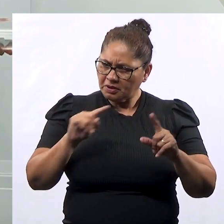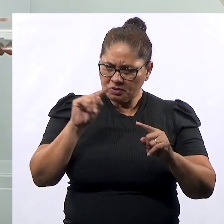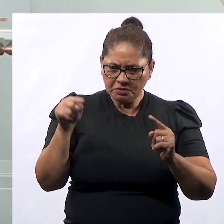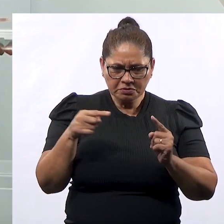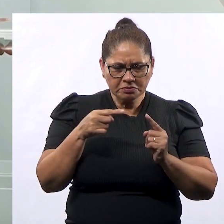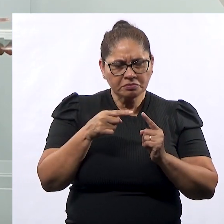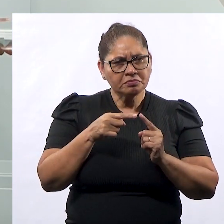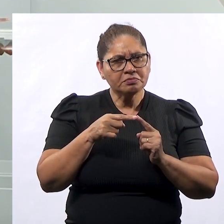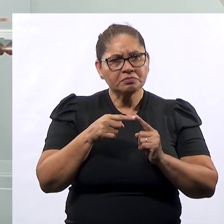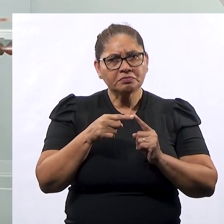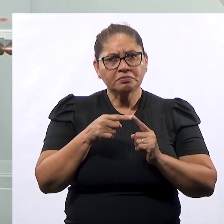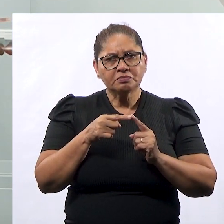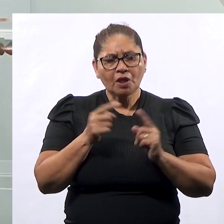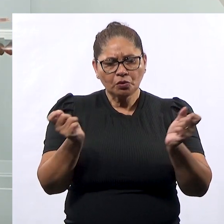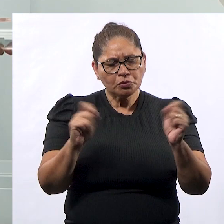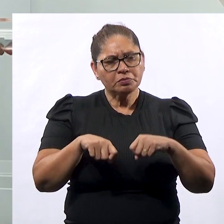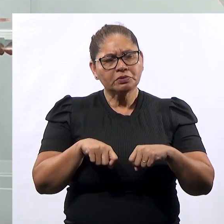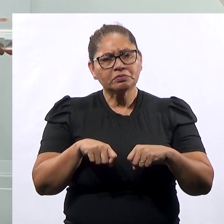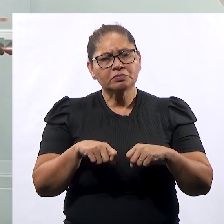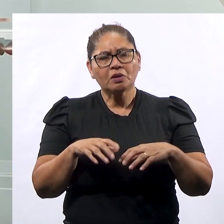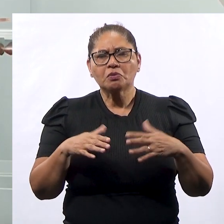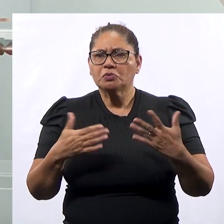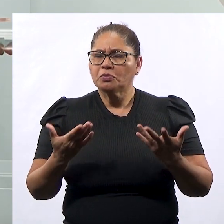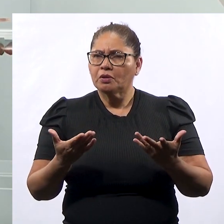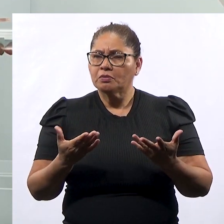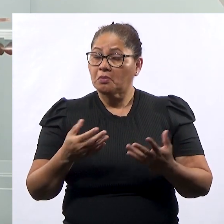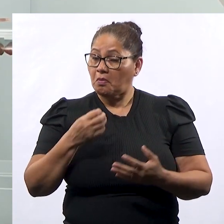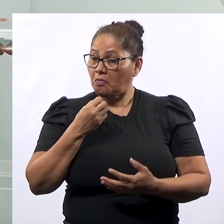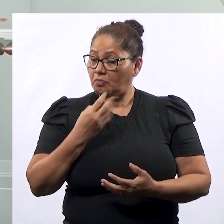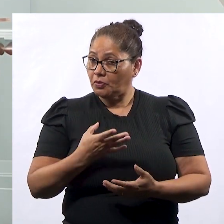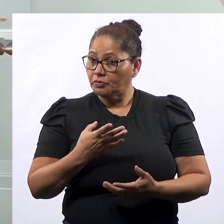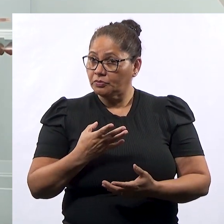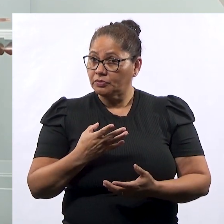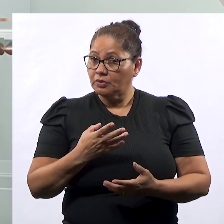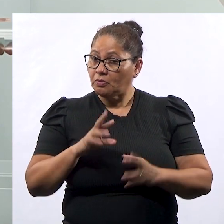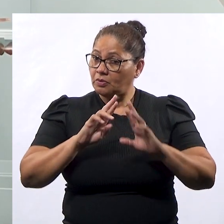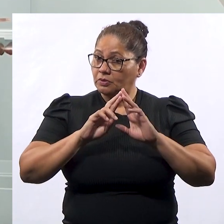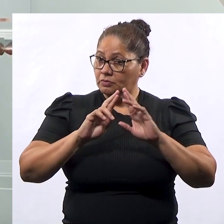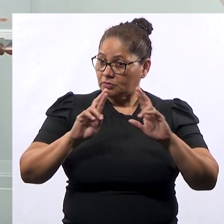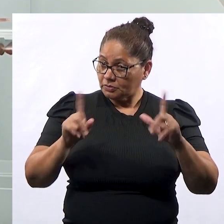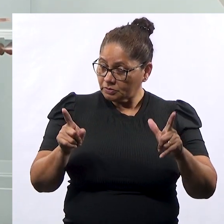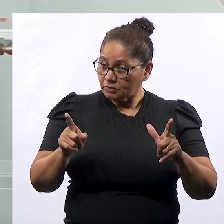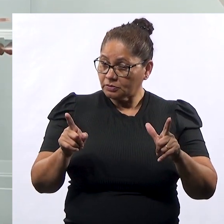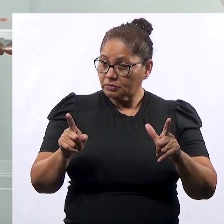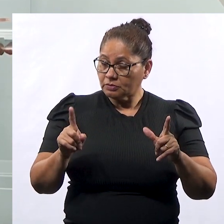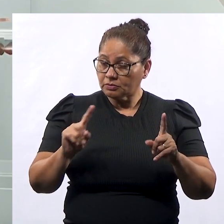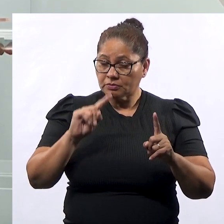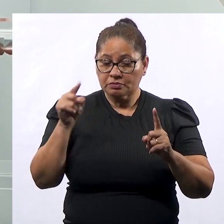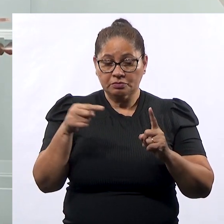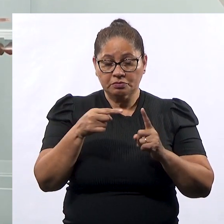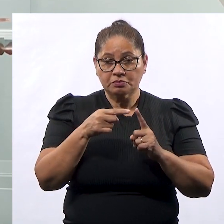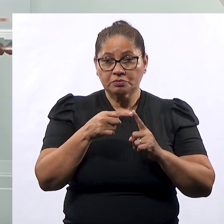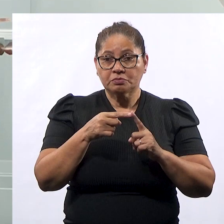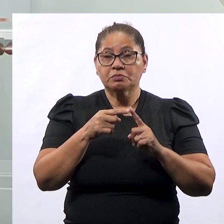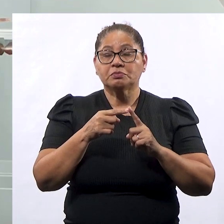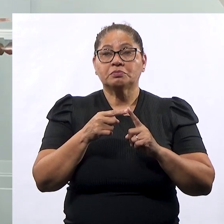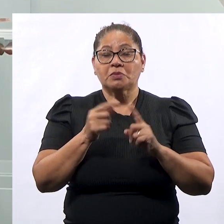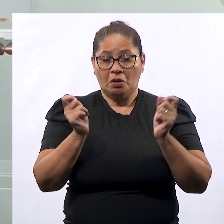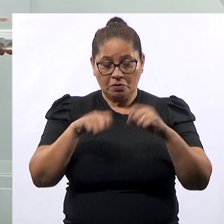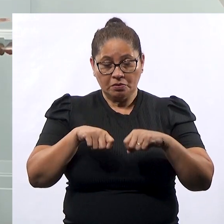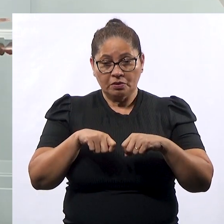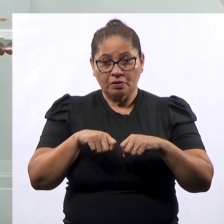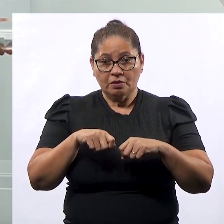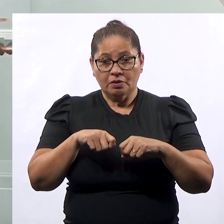entre objetivos e competências? Bom, uma das grandes diferenças entre objetivos e competências é de que